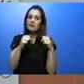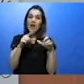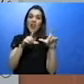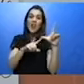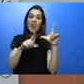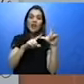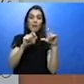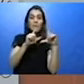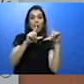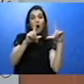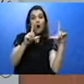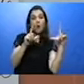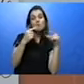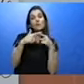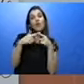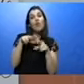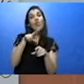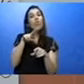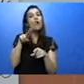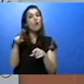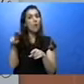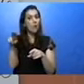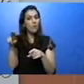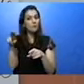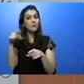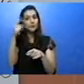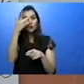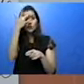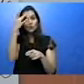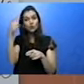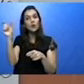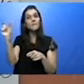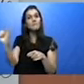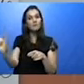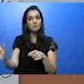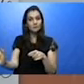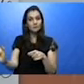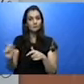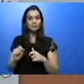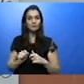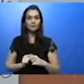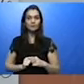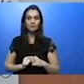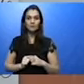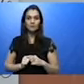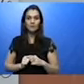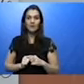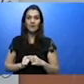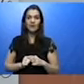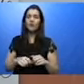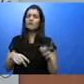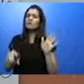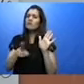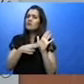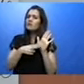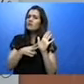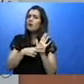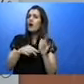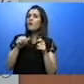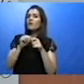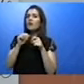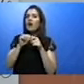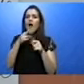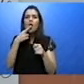maiúscula, tá, crianças? Eu peço a atenção de vocês para quando forem estar escrevendo as respostas, fazendo as